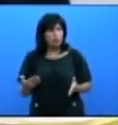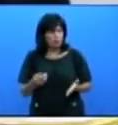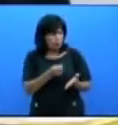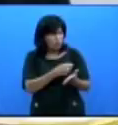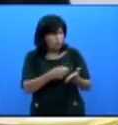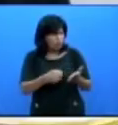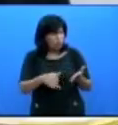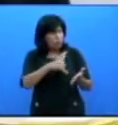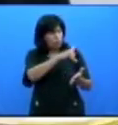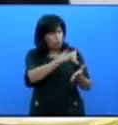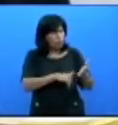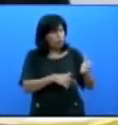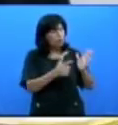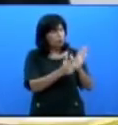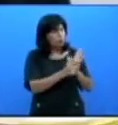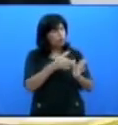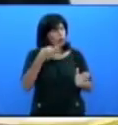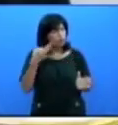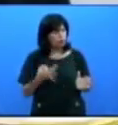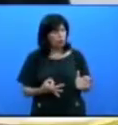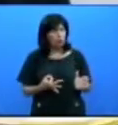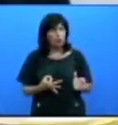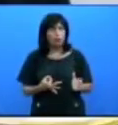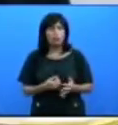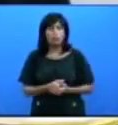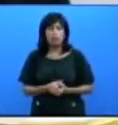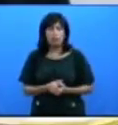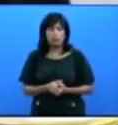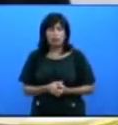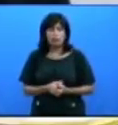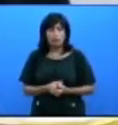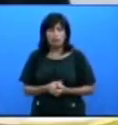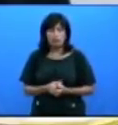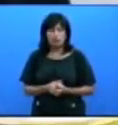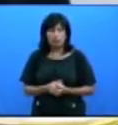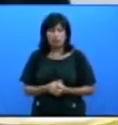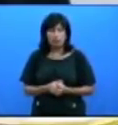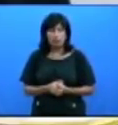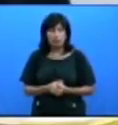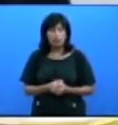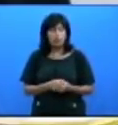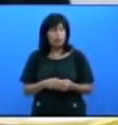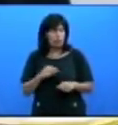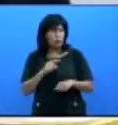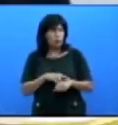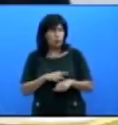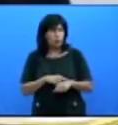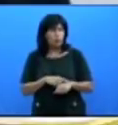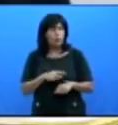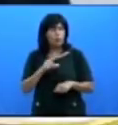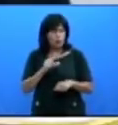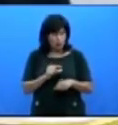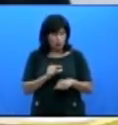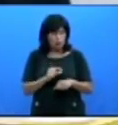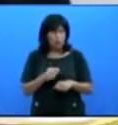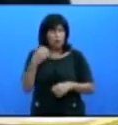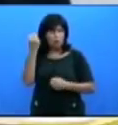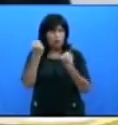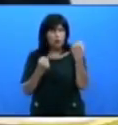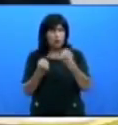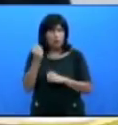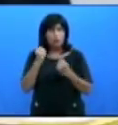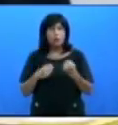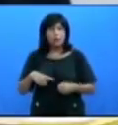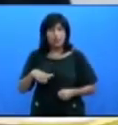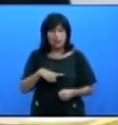para permitir a regularização, não fosse o fato de, nesse espaço de tempo, por conveniência empresarial, ter